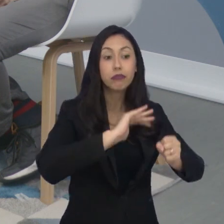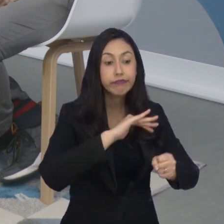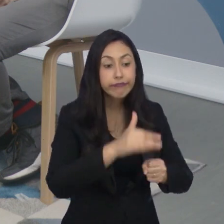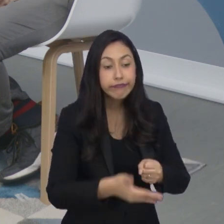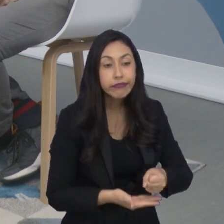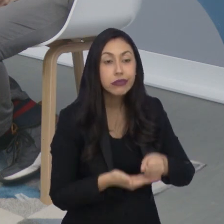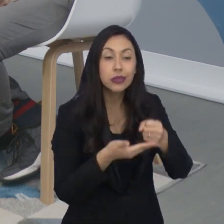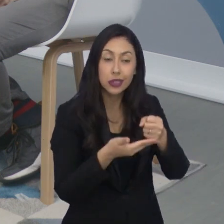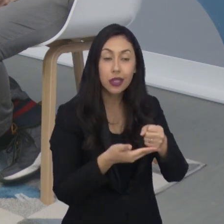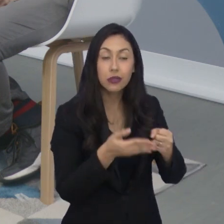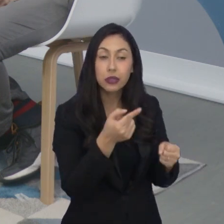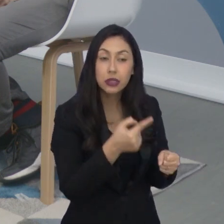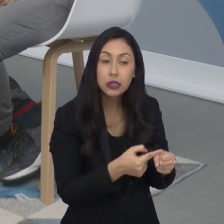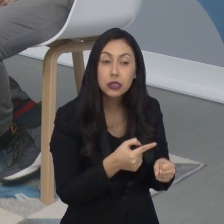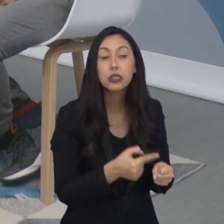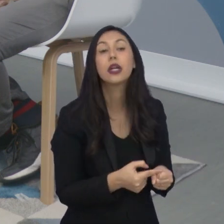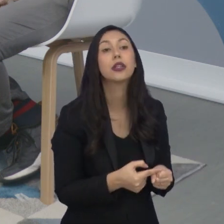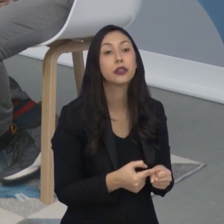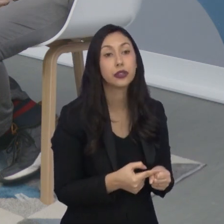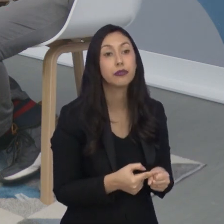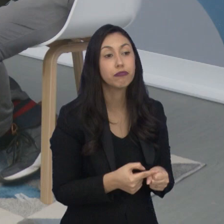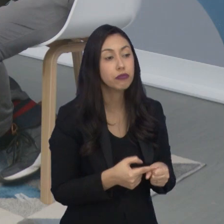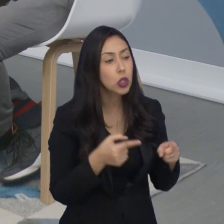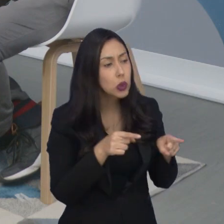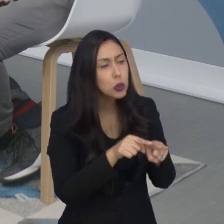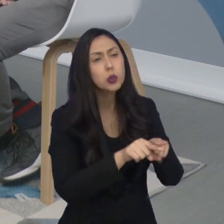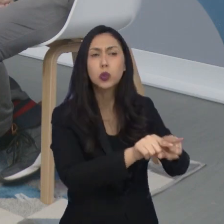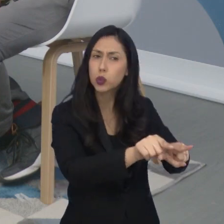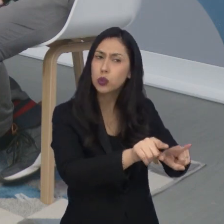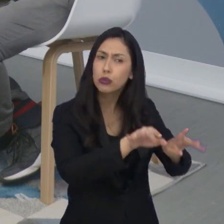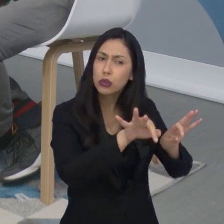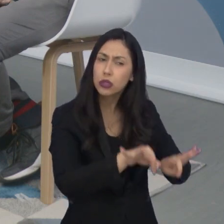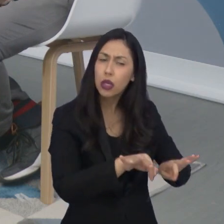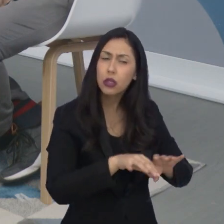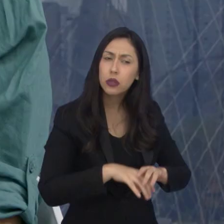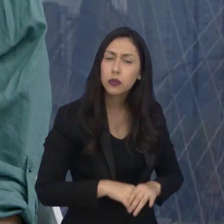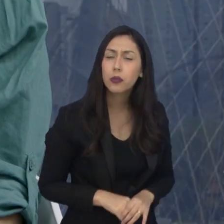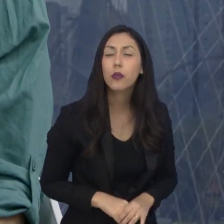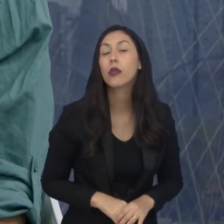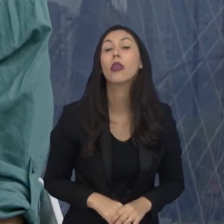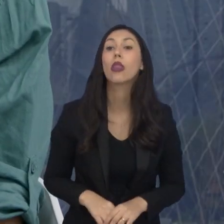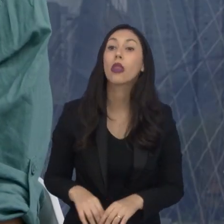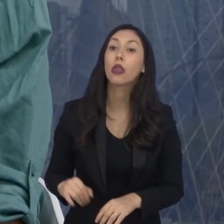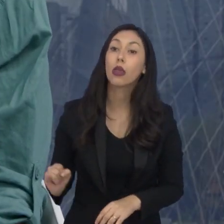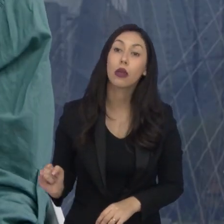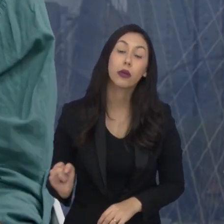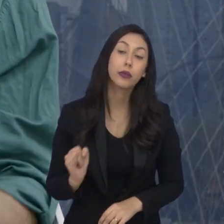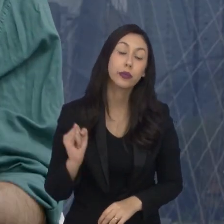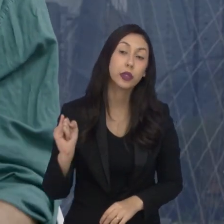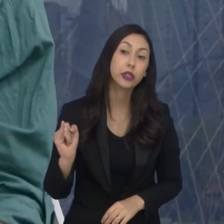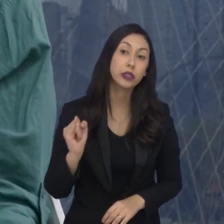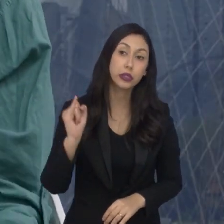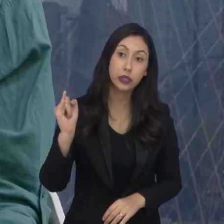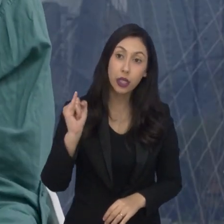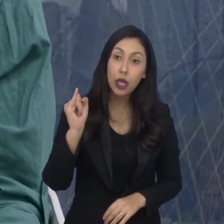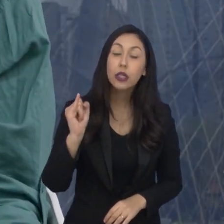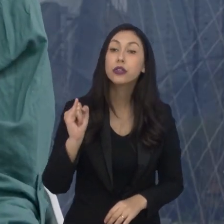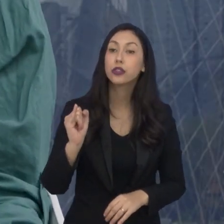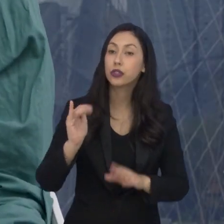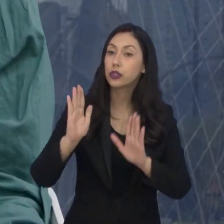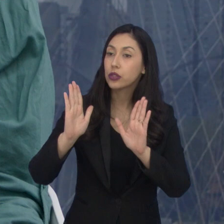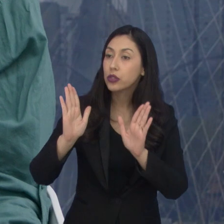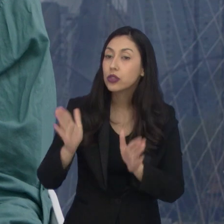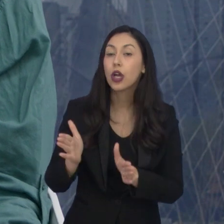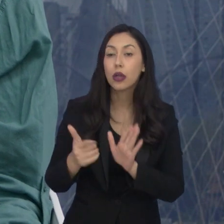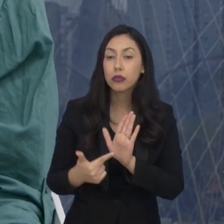cidades também, né, que acabam caminhando juntos. Acho que tem uma coisa importante, que até quando foi mencionada